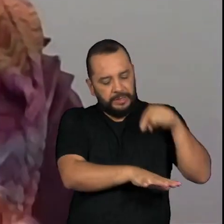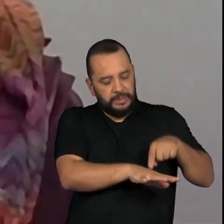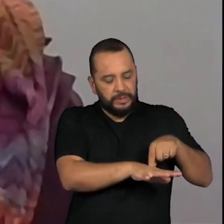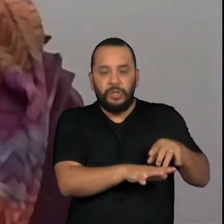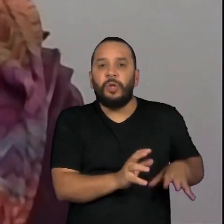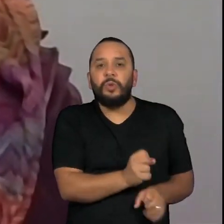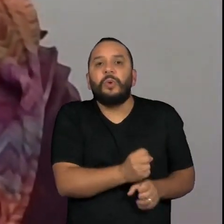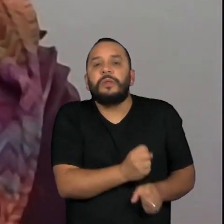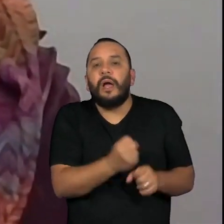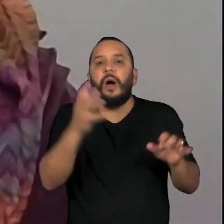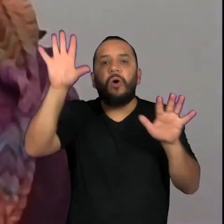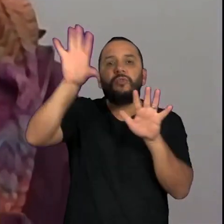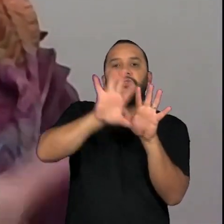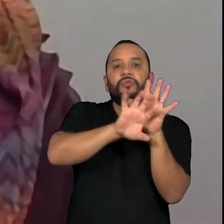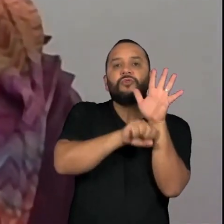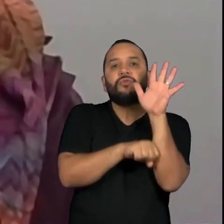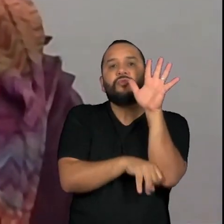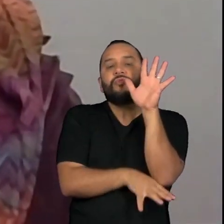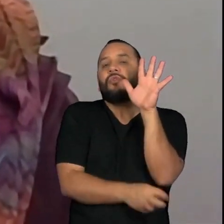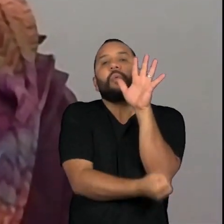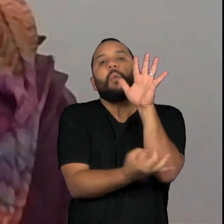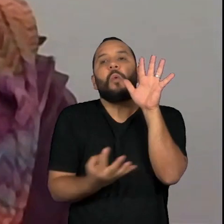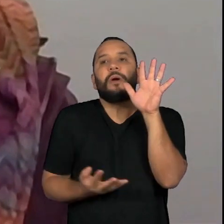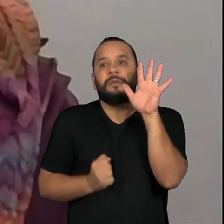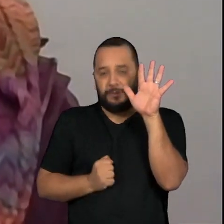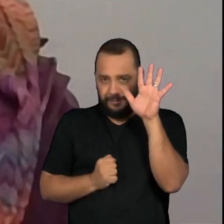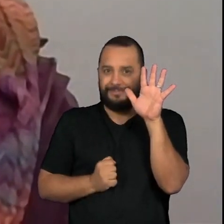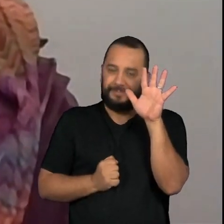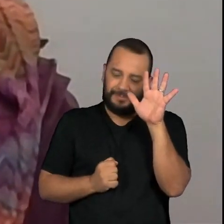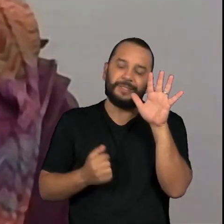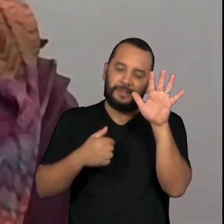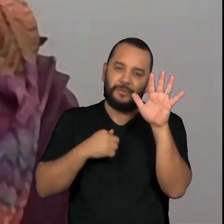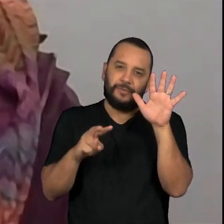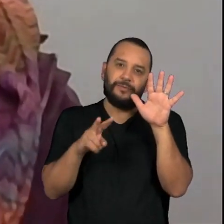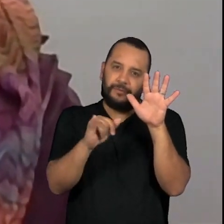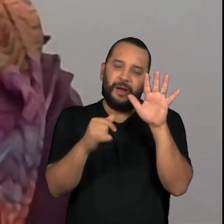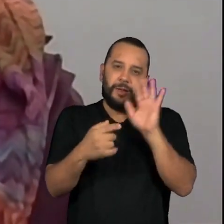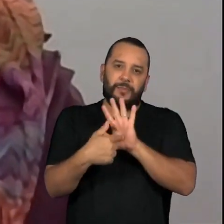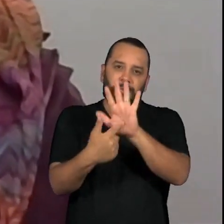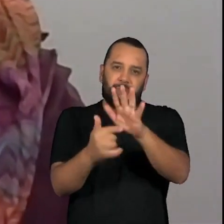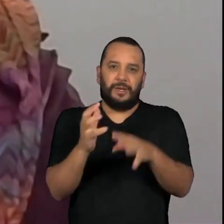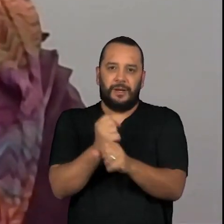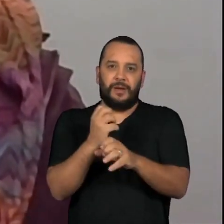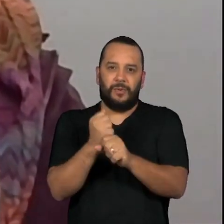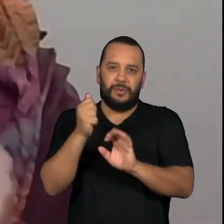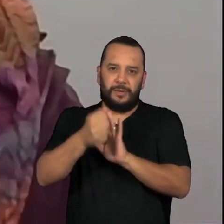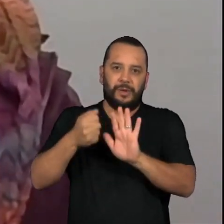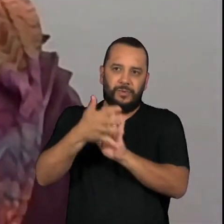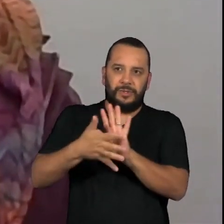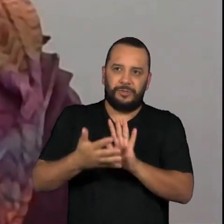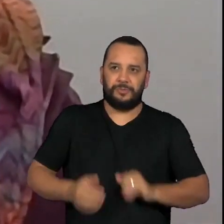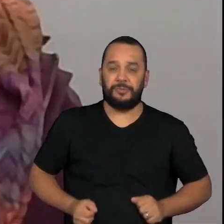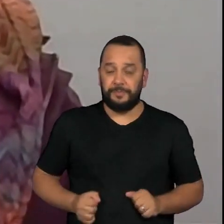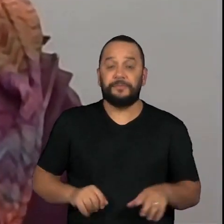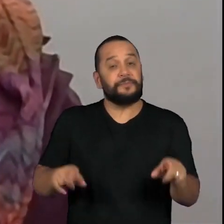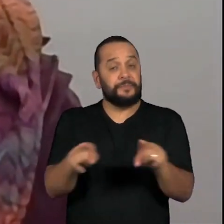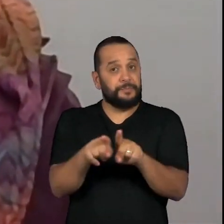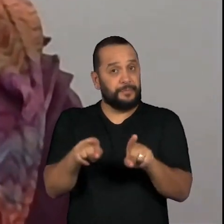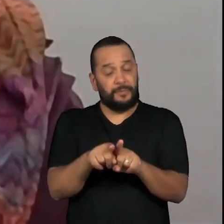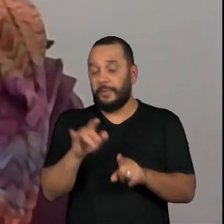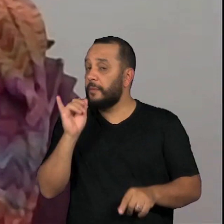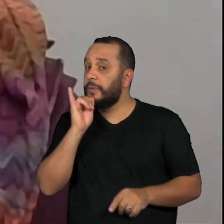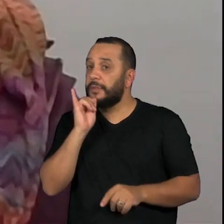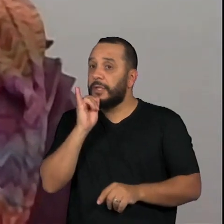se reproduz e a forma como ela afeta o ambiente, como, por exemplo, a capacidade